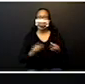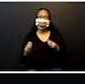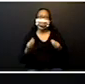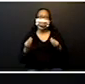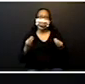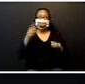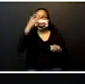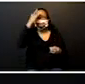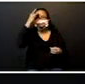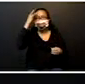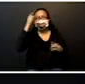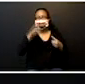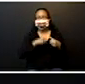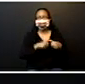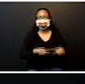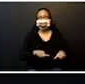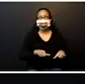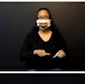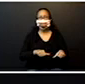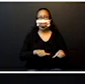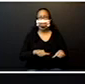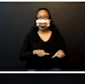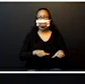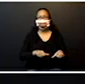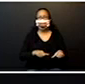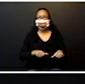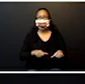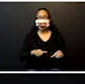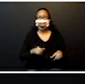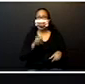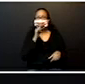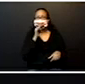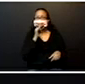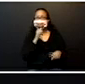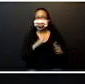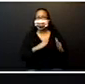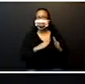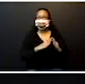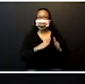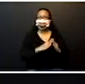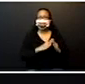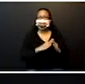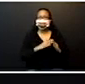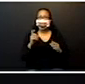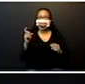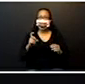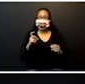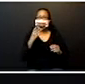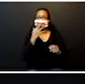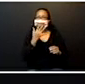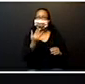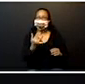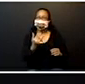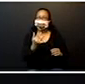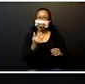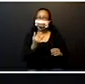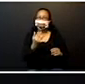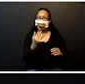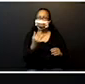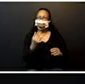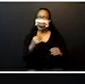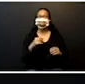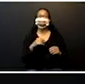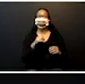de algo. As casas são coloridas. Mamãe está preocupada.